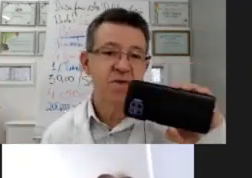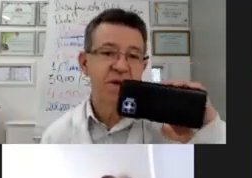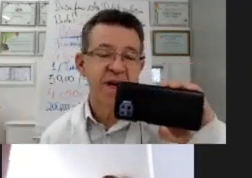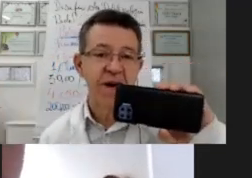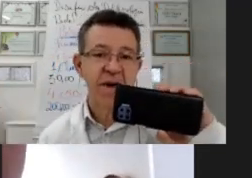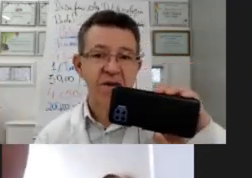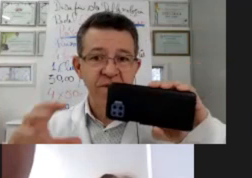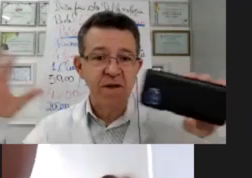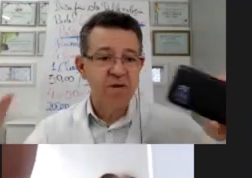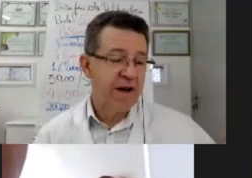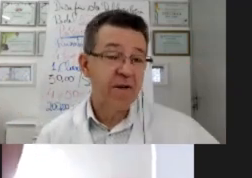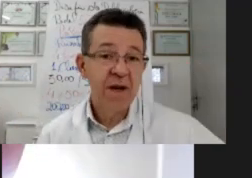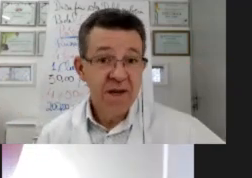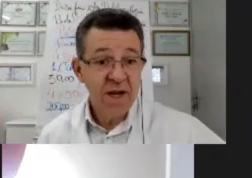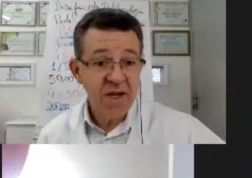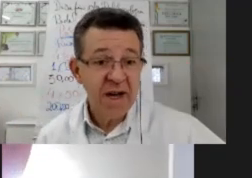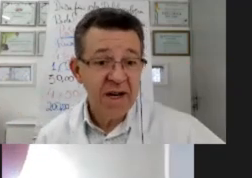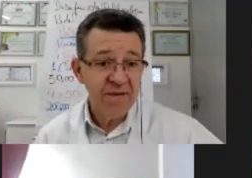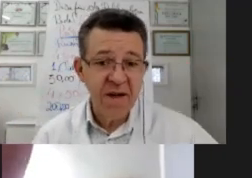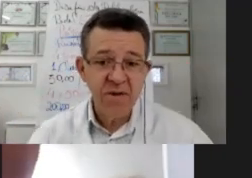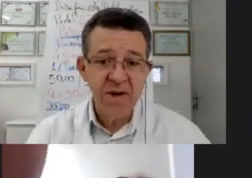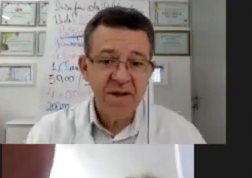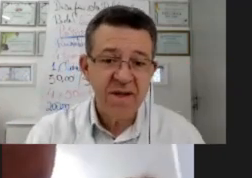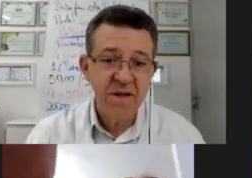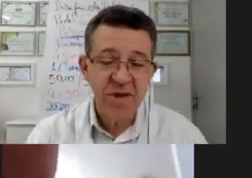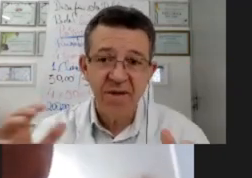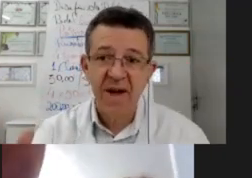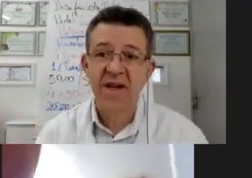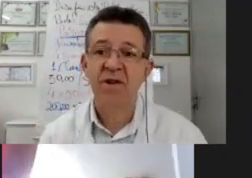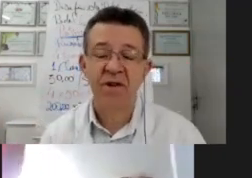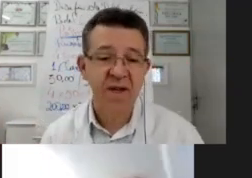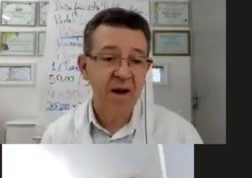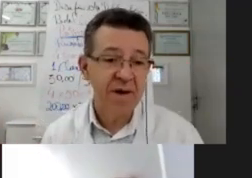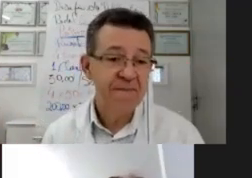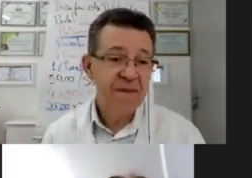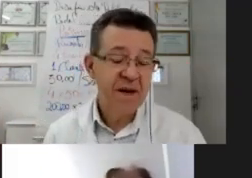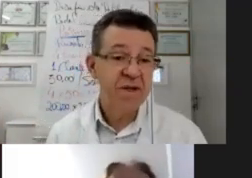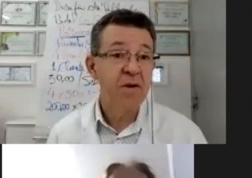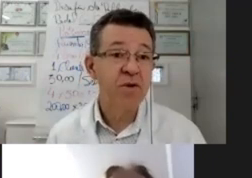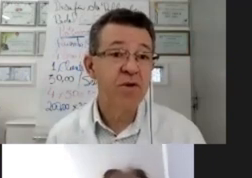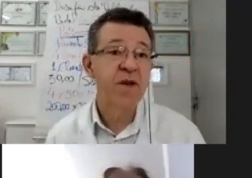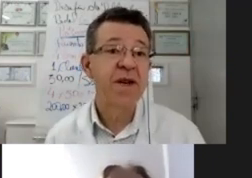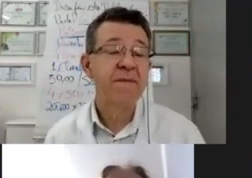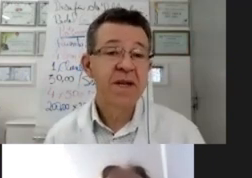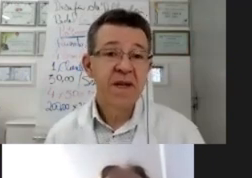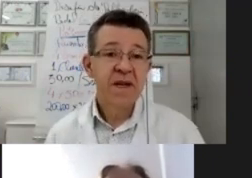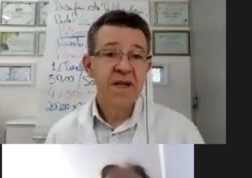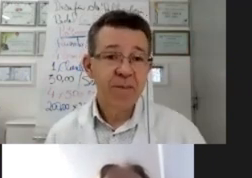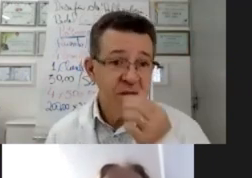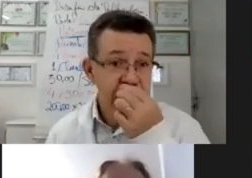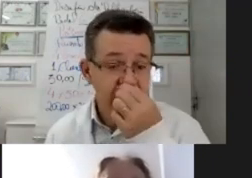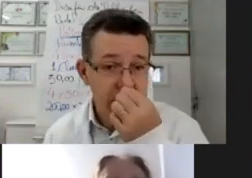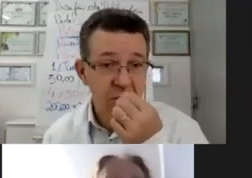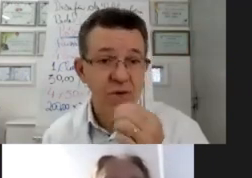Isso, legal, aí fica tudo legal. E a gente está gravando, né? Está sendo gravada aqui a nossa aula, a nossa consultoria,